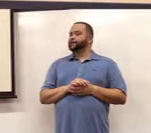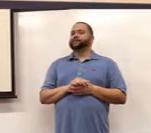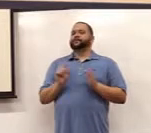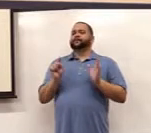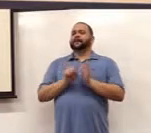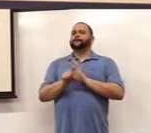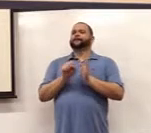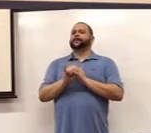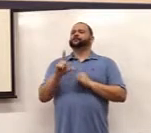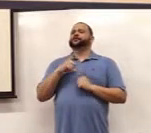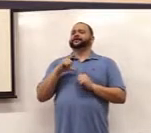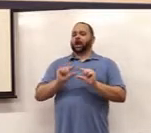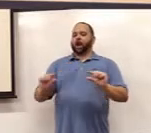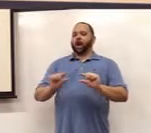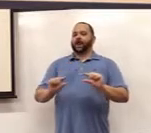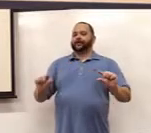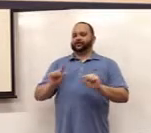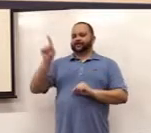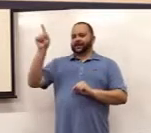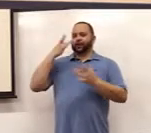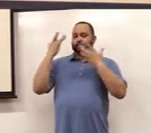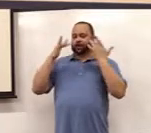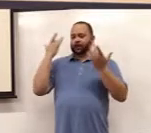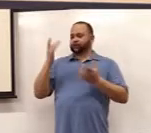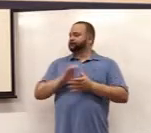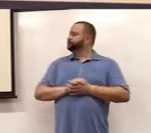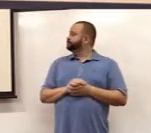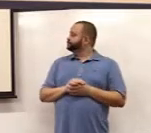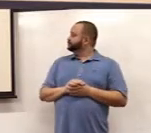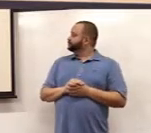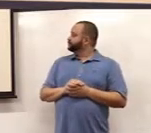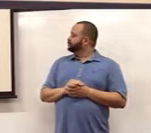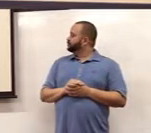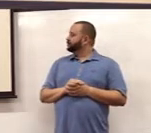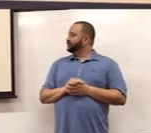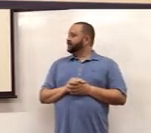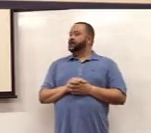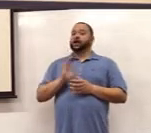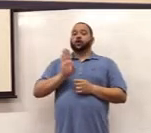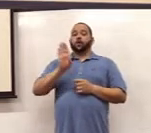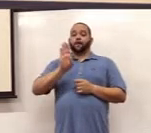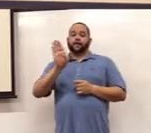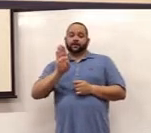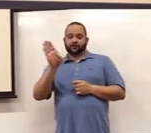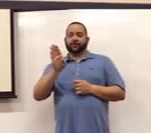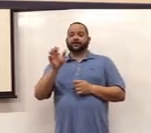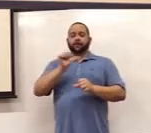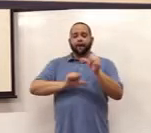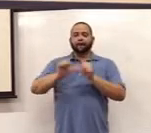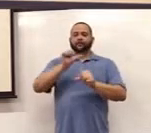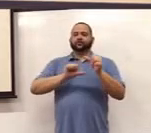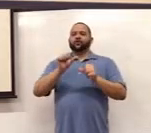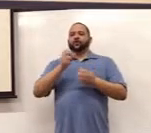Não. O que acontece? O Beethoven ainda transformou o poema. Ele pegou, tirou umas partes